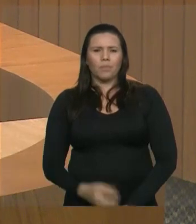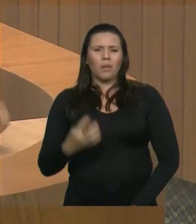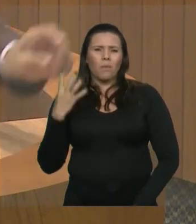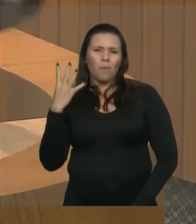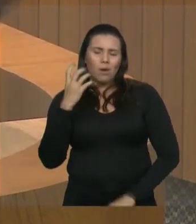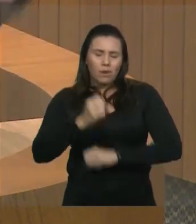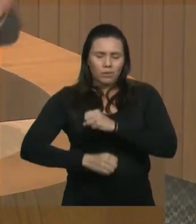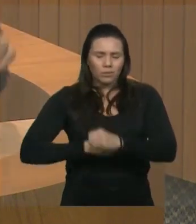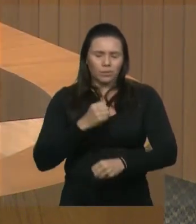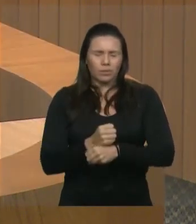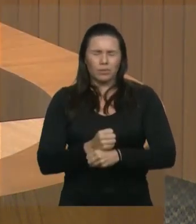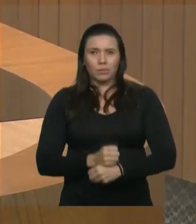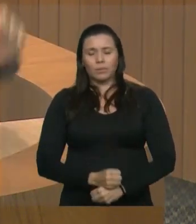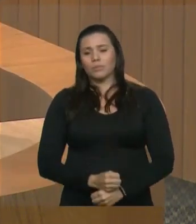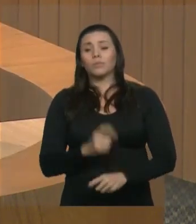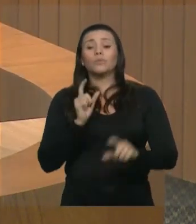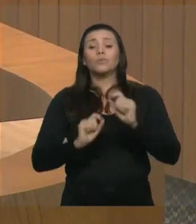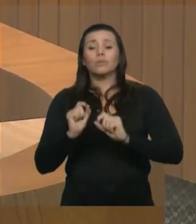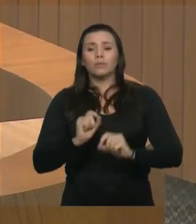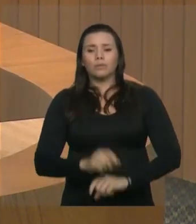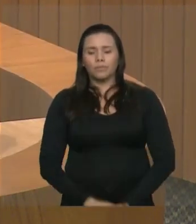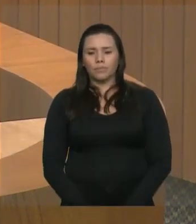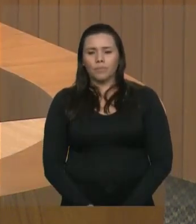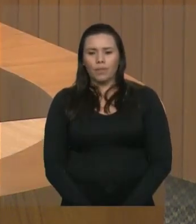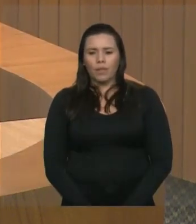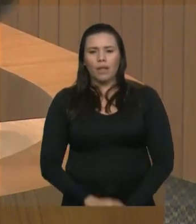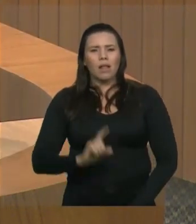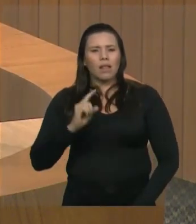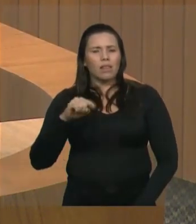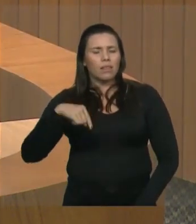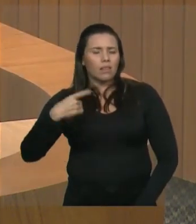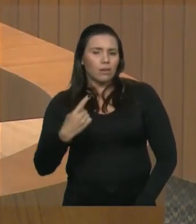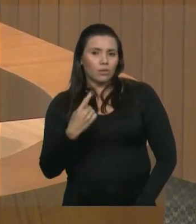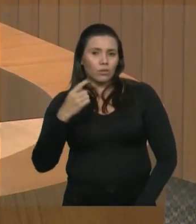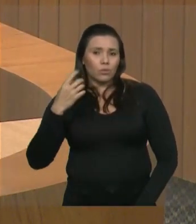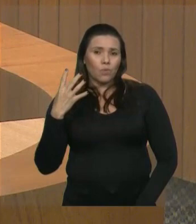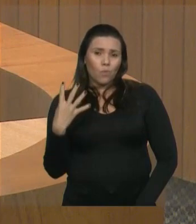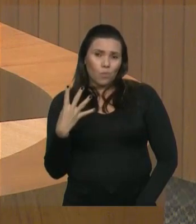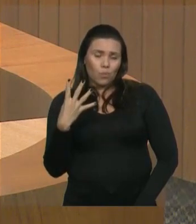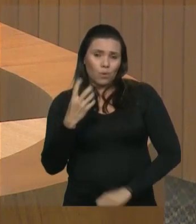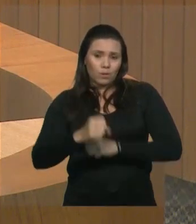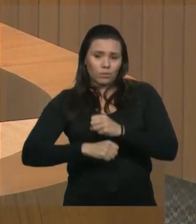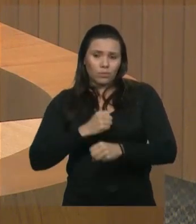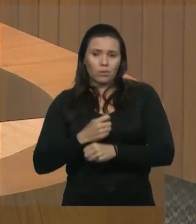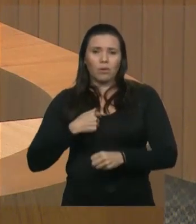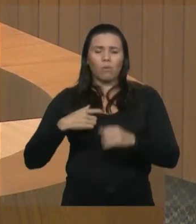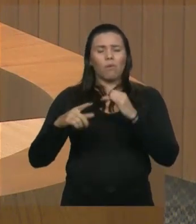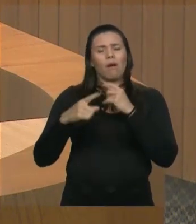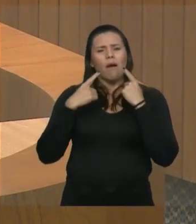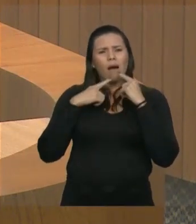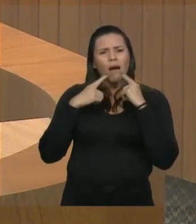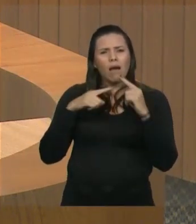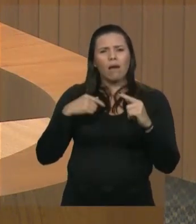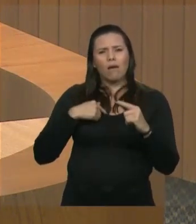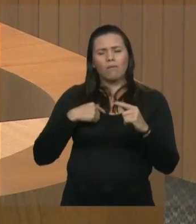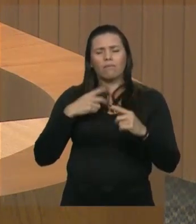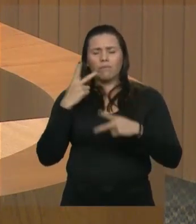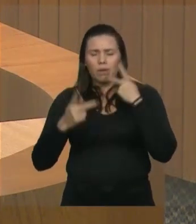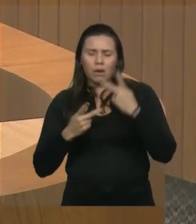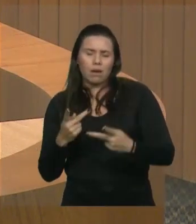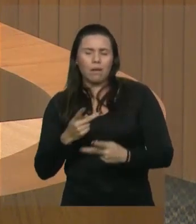isso. 4 anos. Depois de 4 anos, depois das nossas denúncias de pessoas morando em